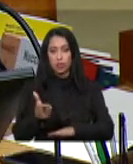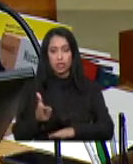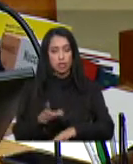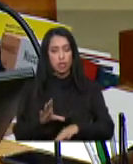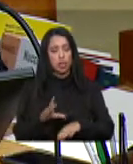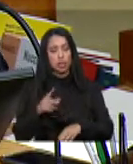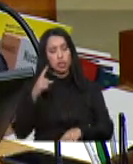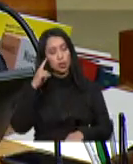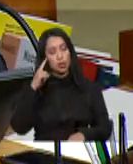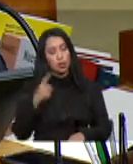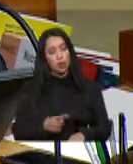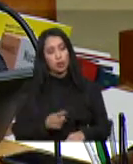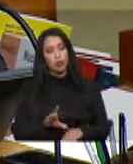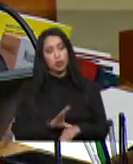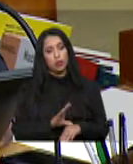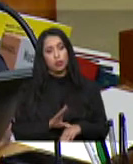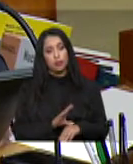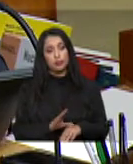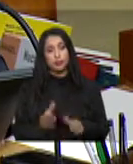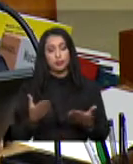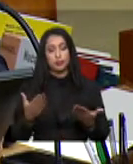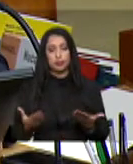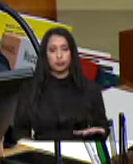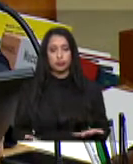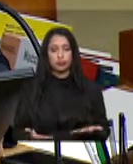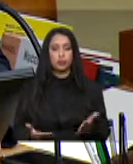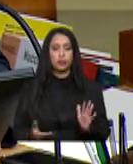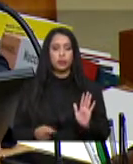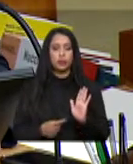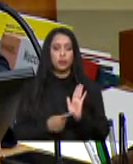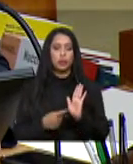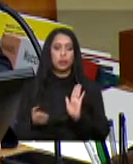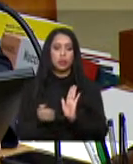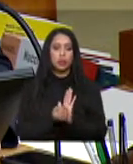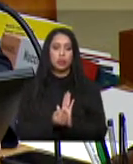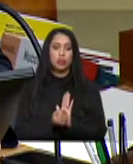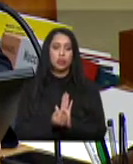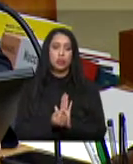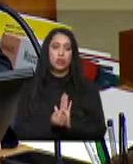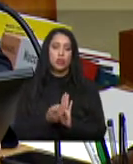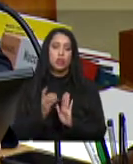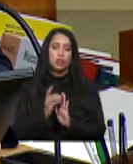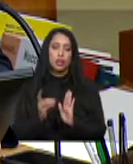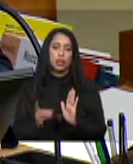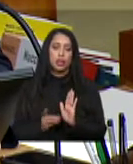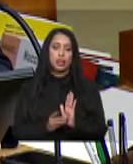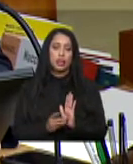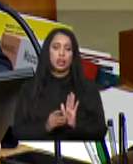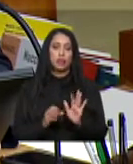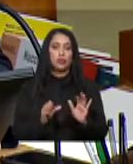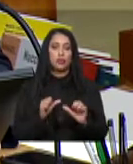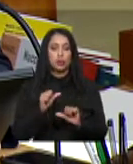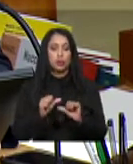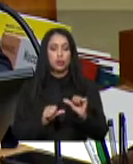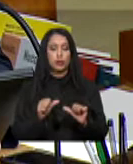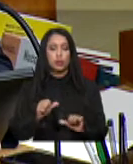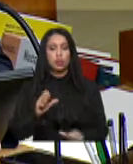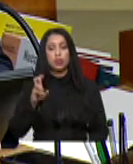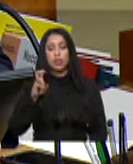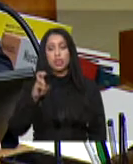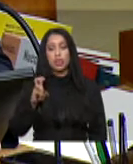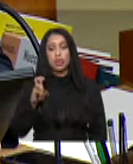constitucional. Não obstante, eu faço registro que o decreto em questão, ele foi editado no dia